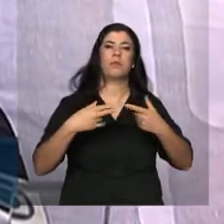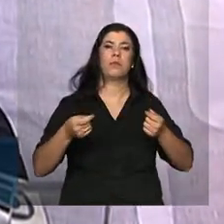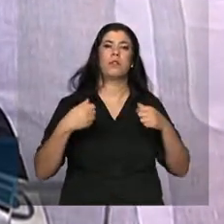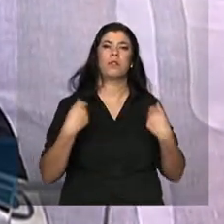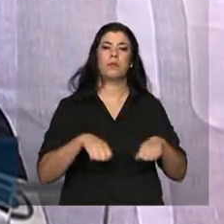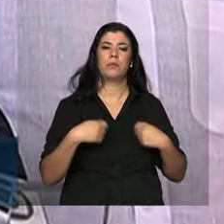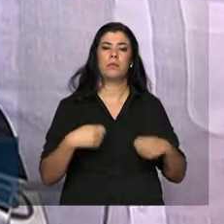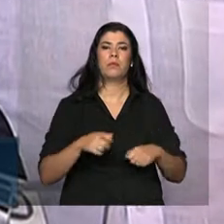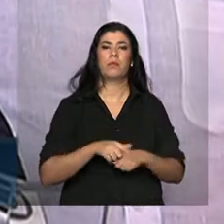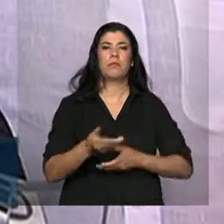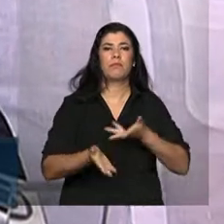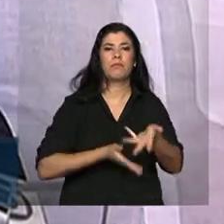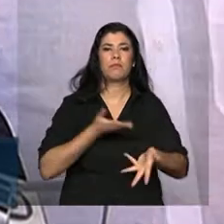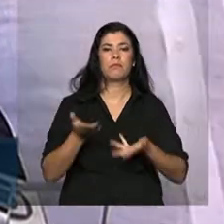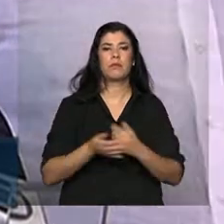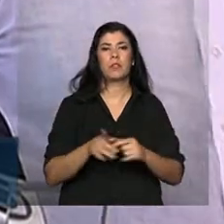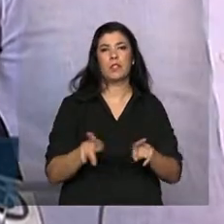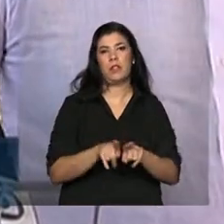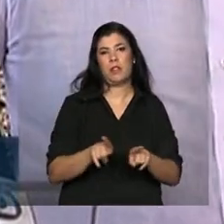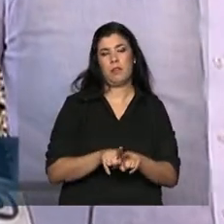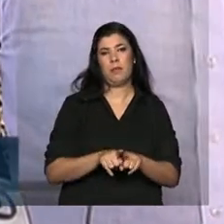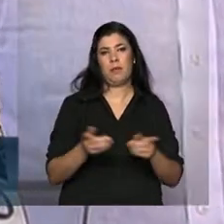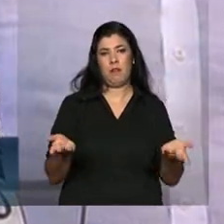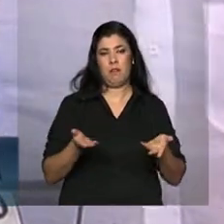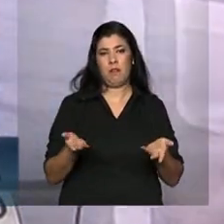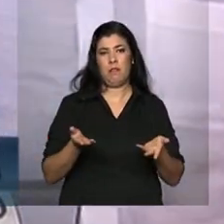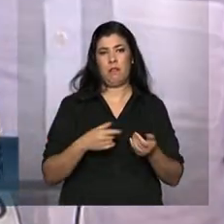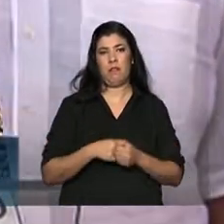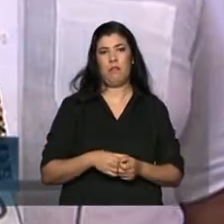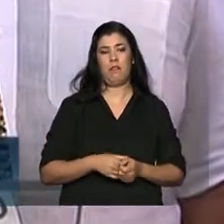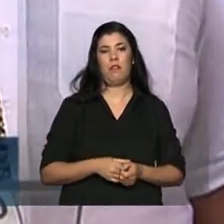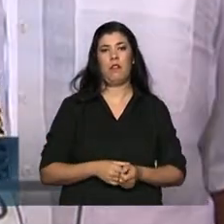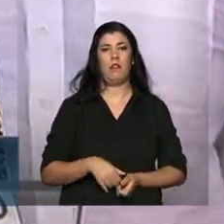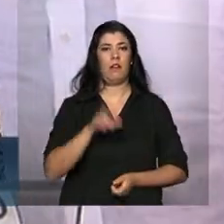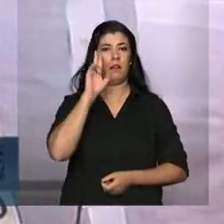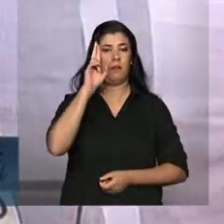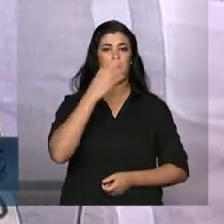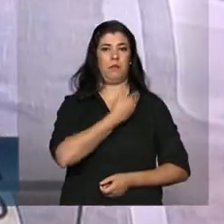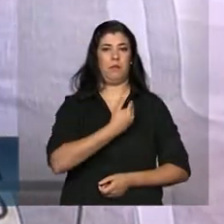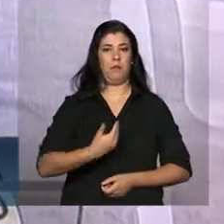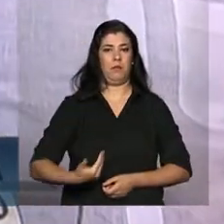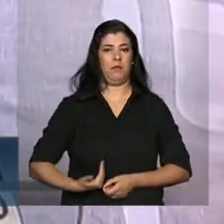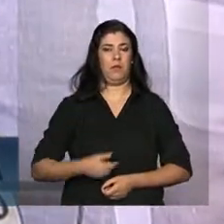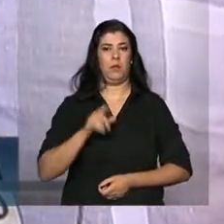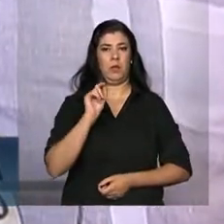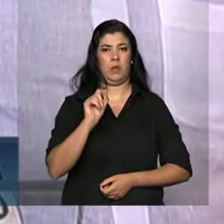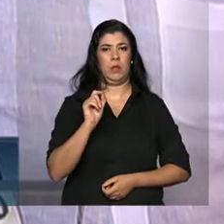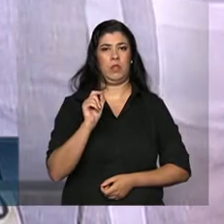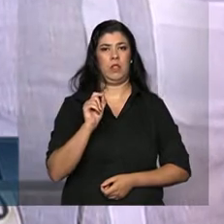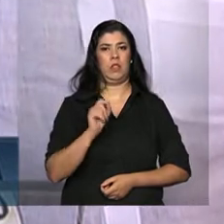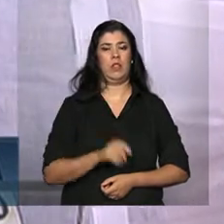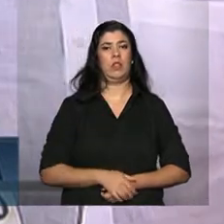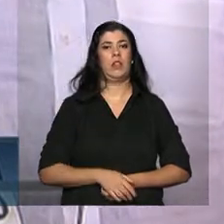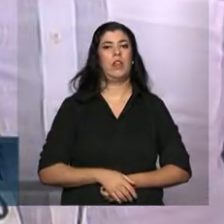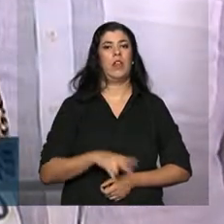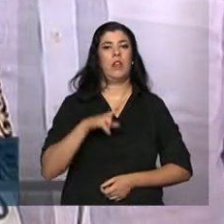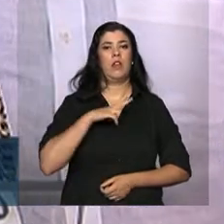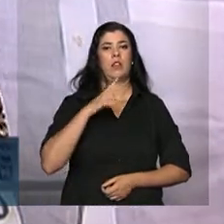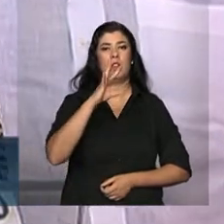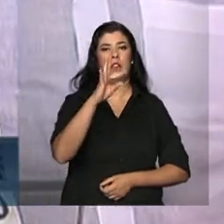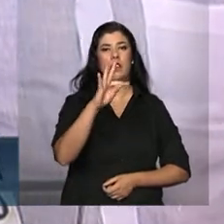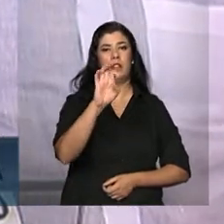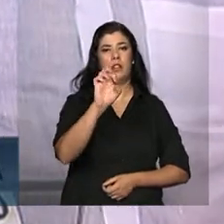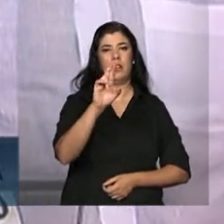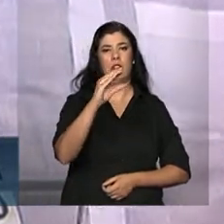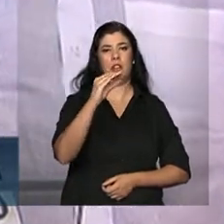ser tratada. Agora, a posição do governo é no sentido de que a terceirização não pode